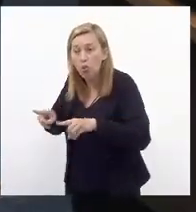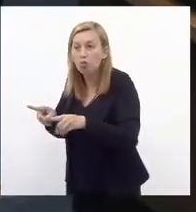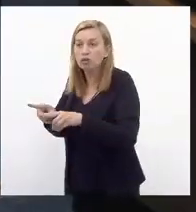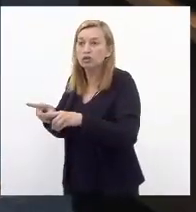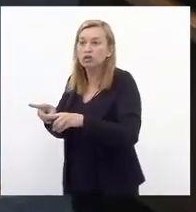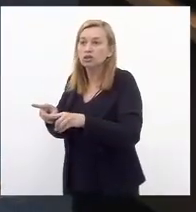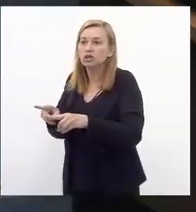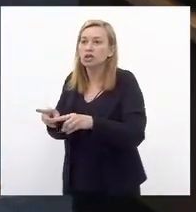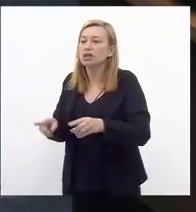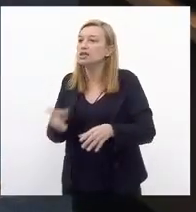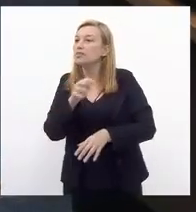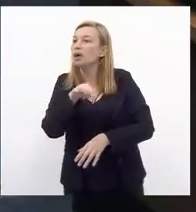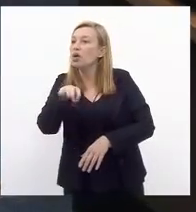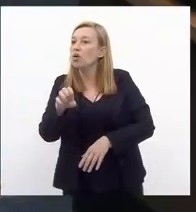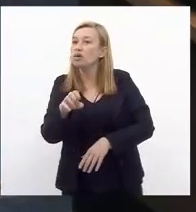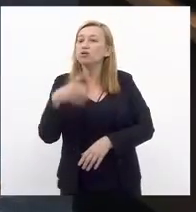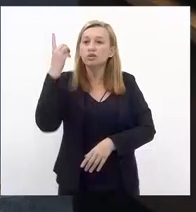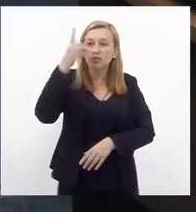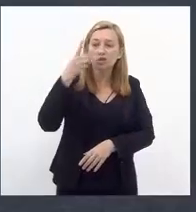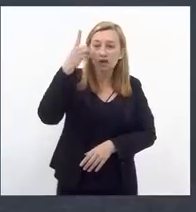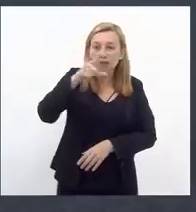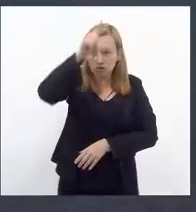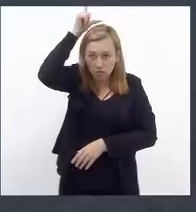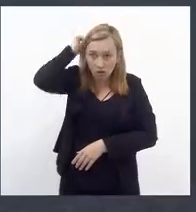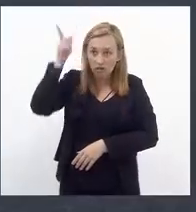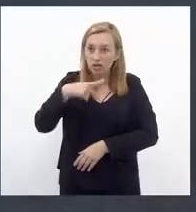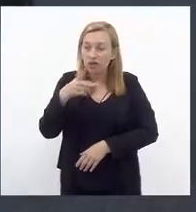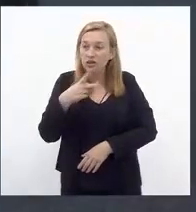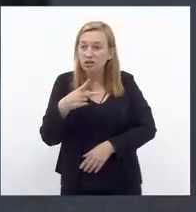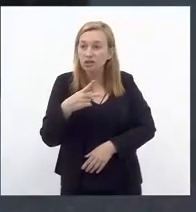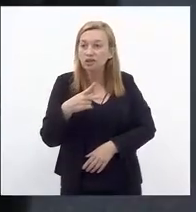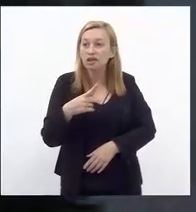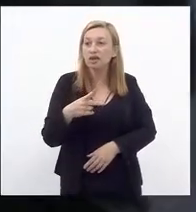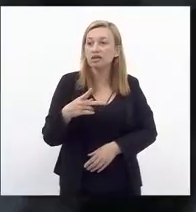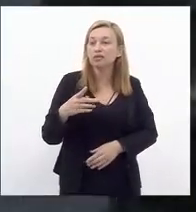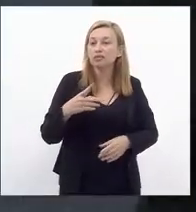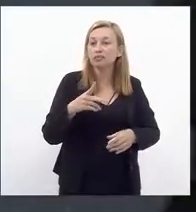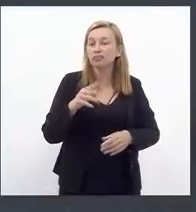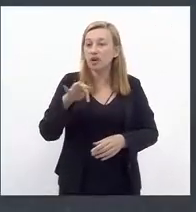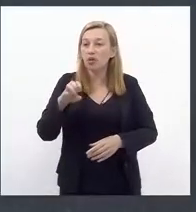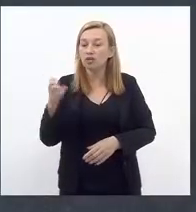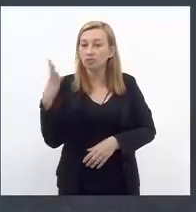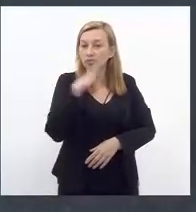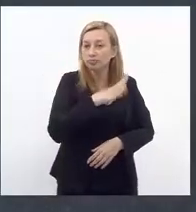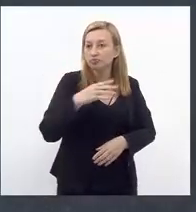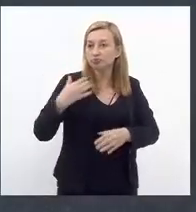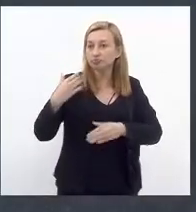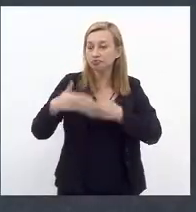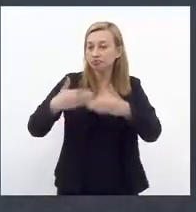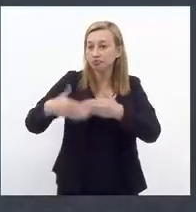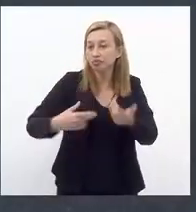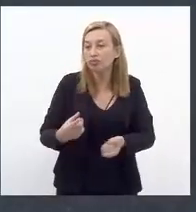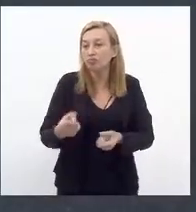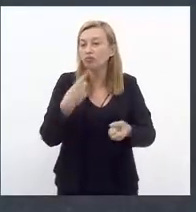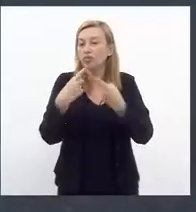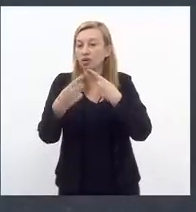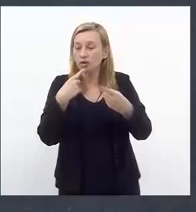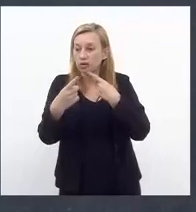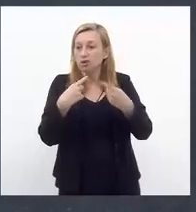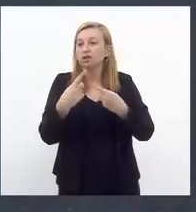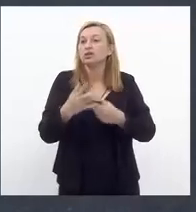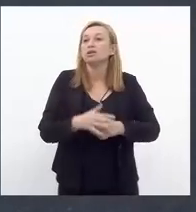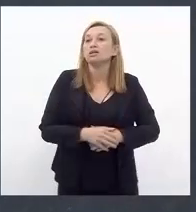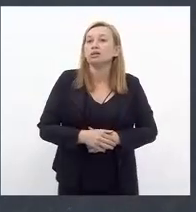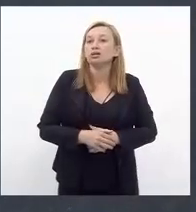esse pacote como Deputado Luiz me lembrou pacote de maldades ao longo do debate várias medidas foram